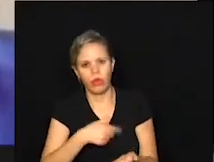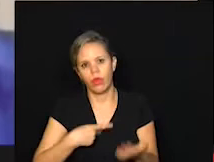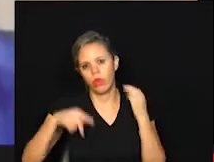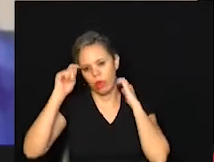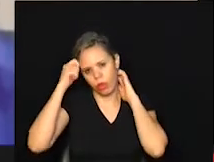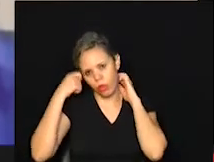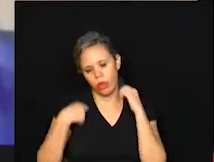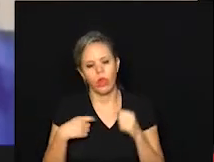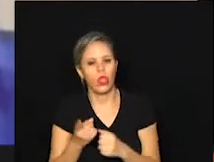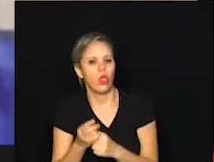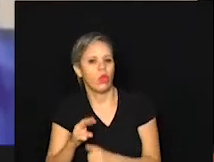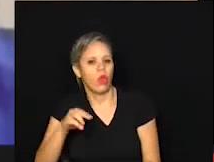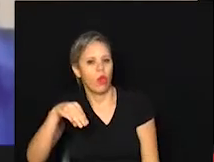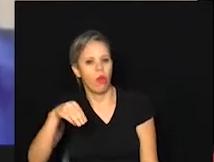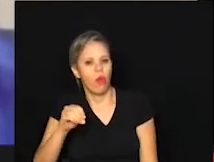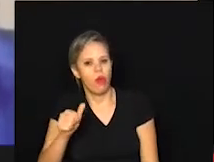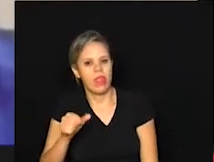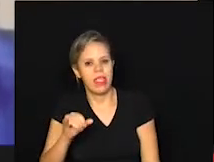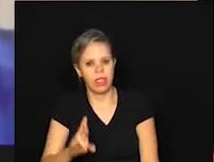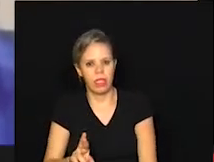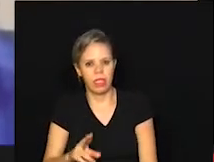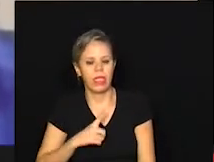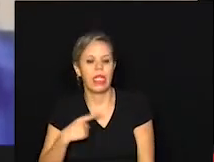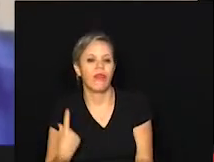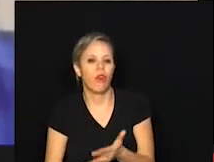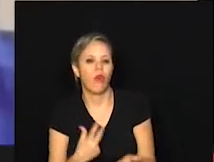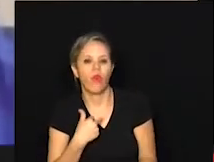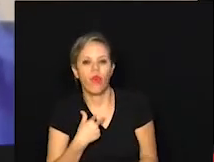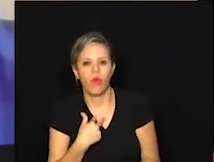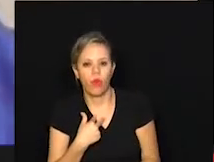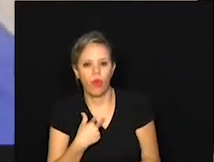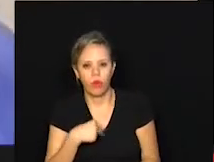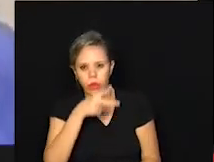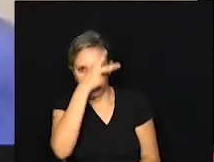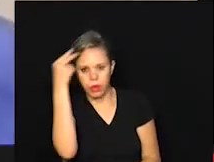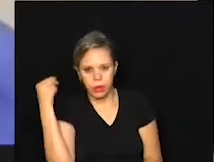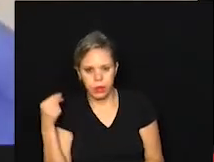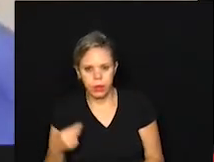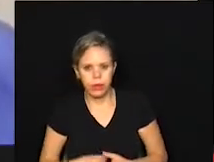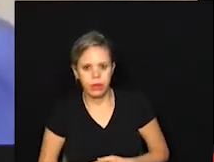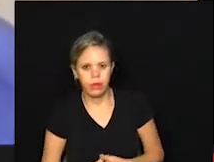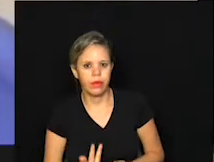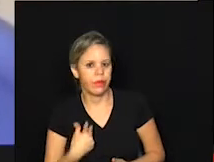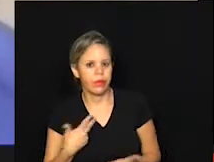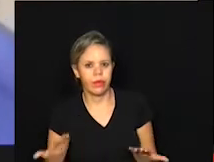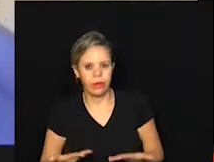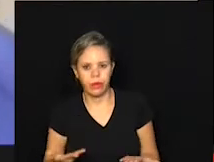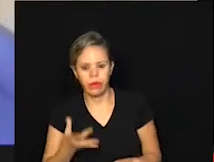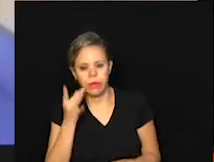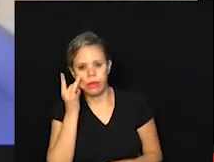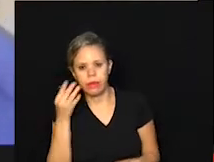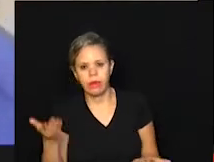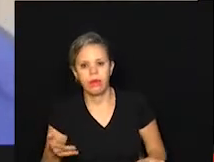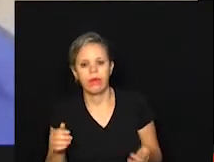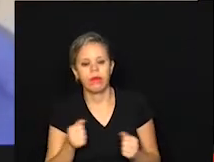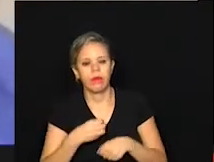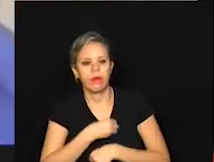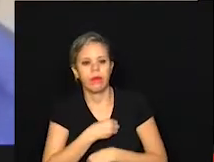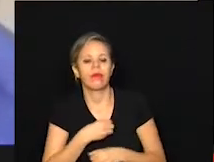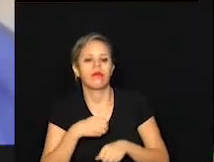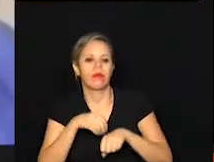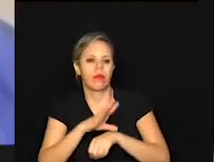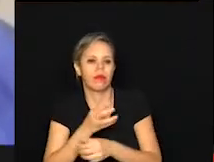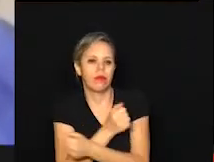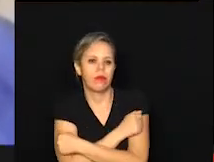Dr. Moacir Pereira, ele teve um compromisso, inclusive na prefeitura, e ele não pôde estar presente aqui. Deixo um abraço a ele,